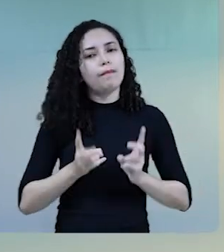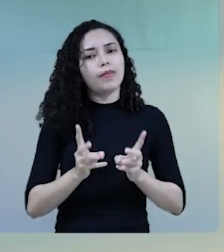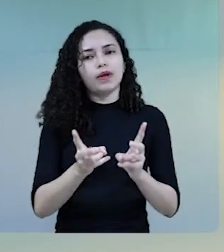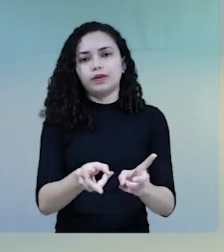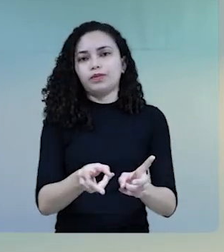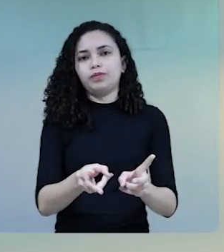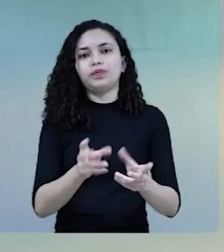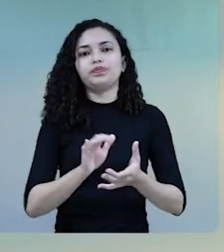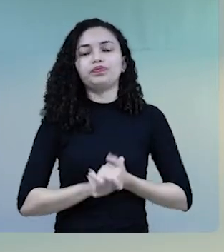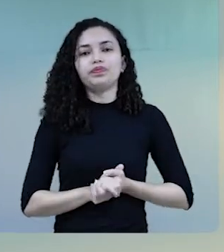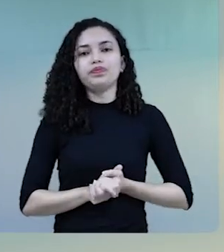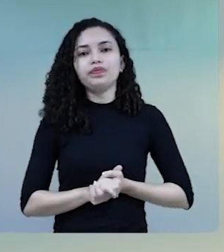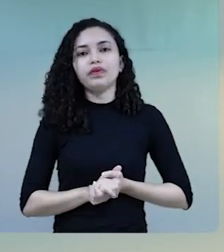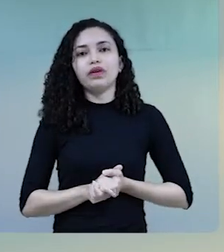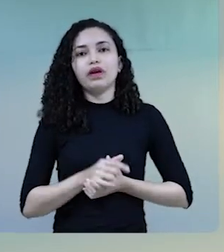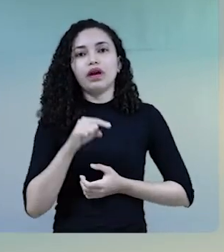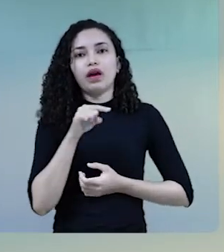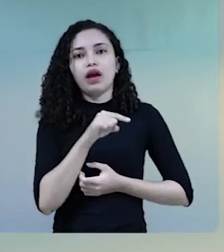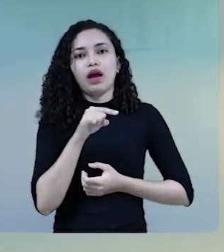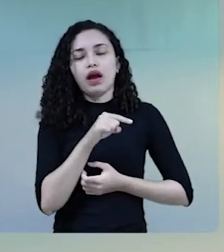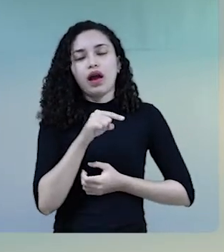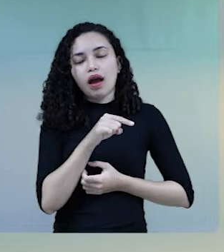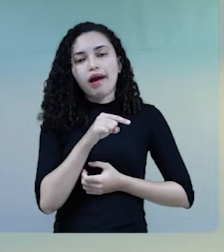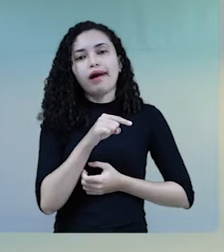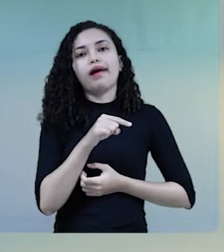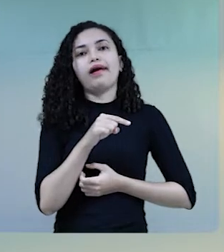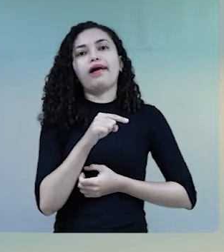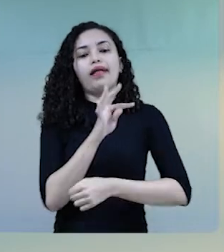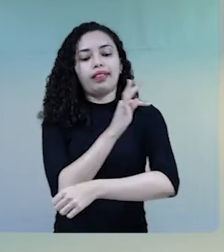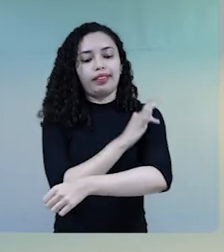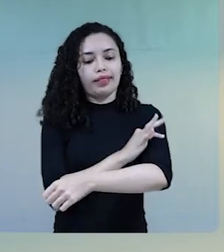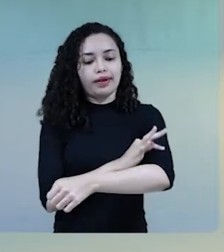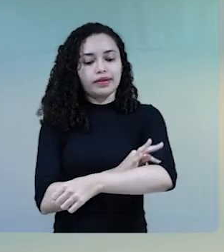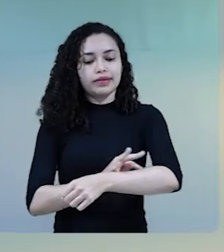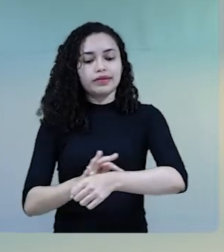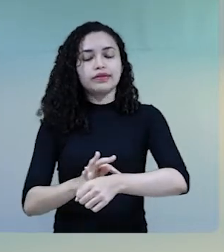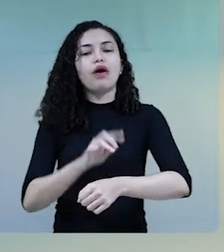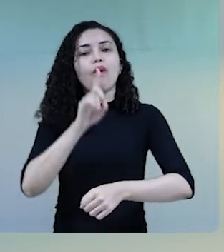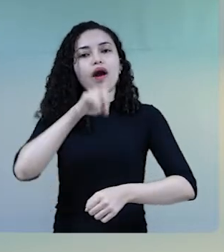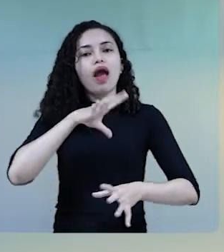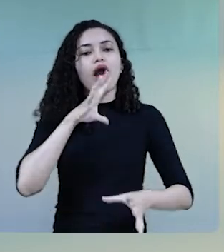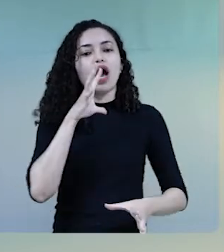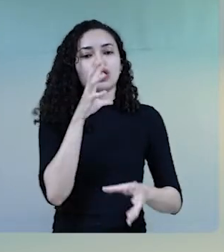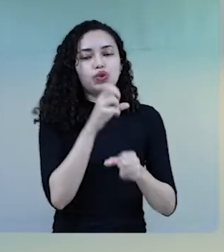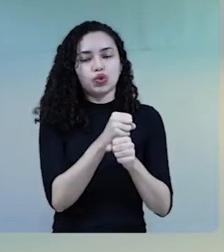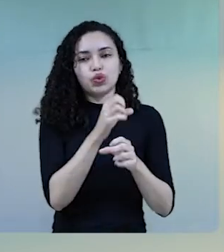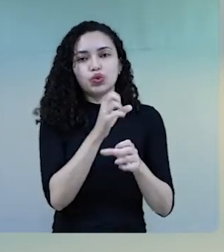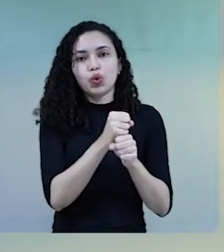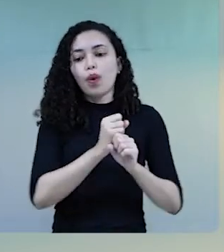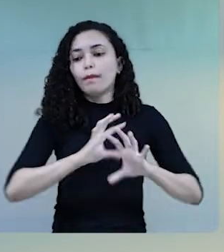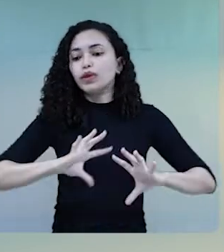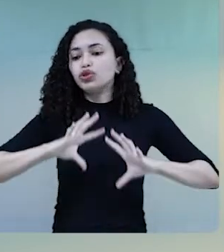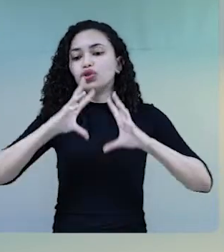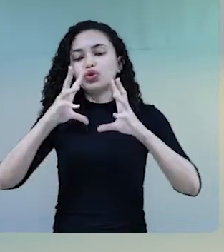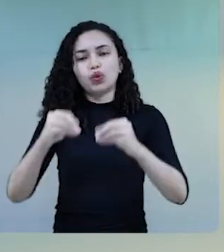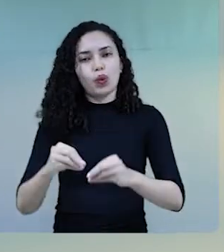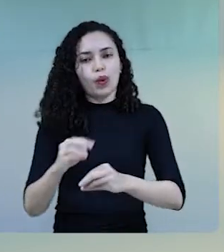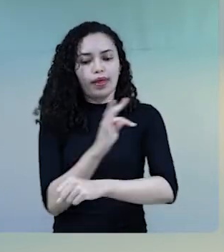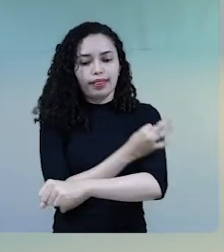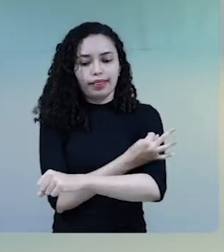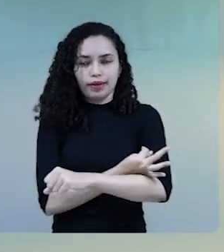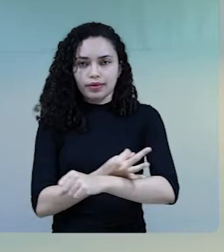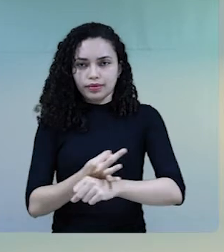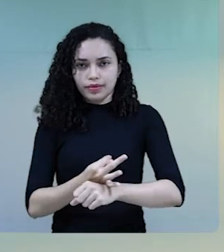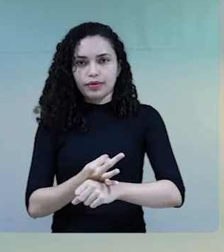tensão total é igual à soma de todas as tensões. Então, por exemplo, esse primeiro resistor ele tem uma voltagem, que é a voltagem 1. Como é que a